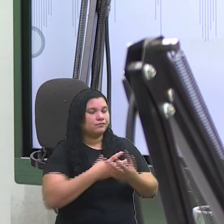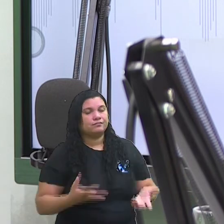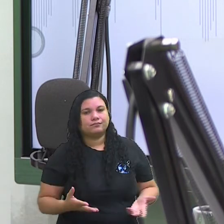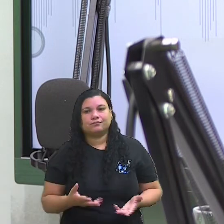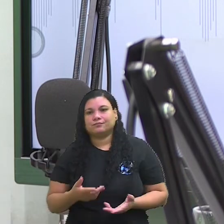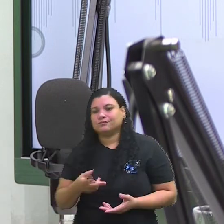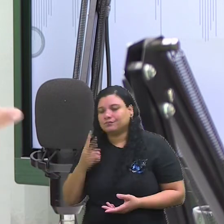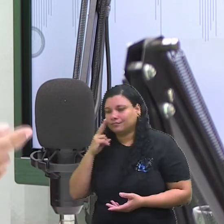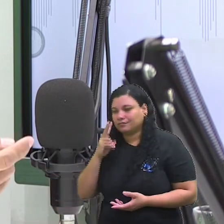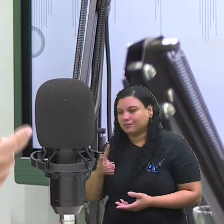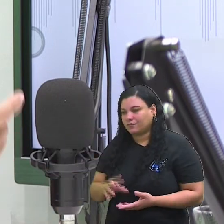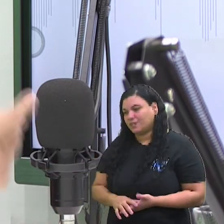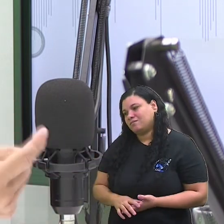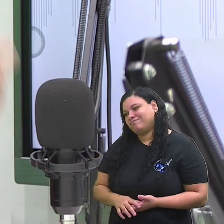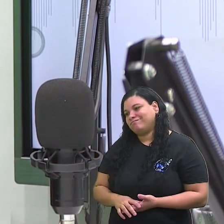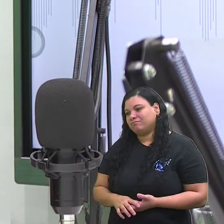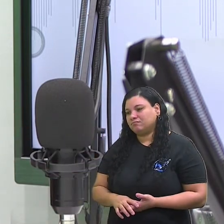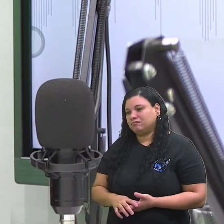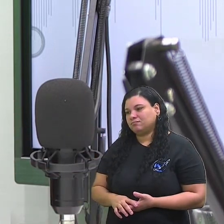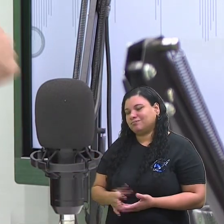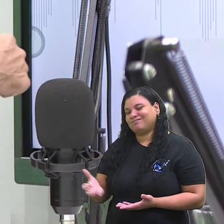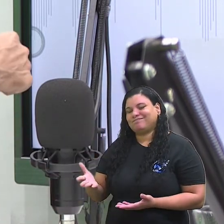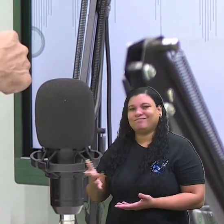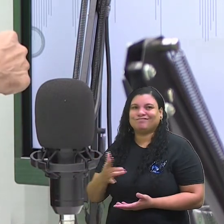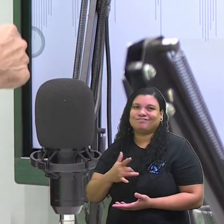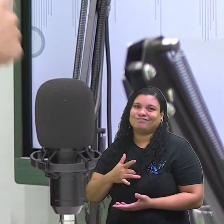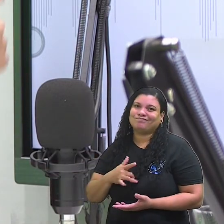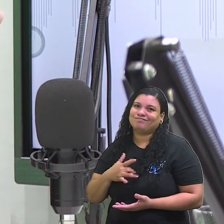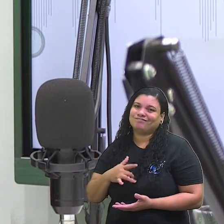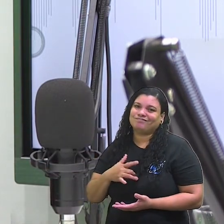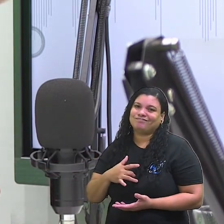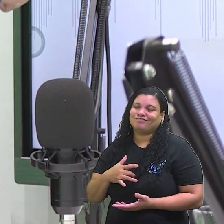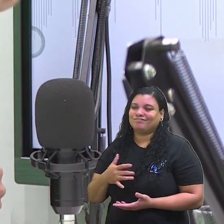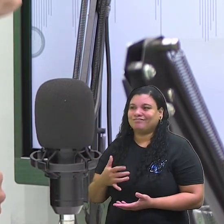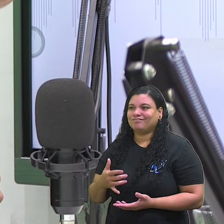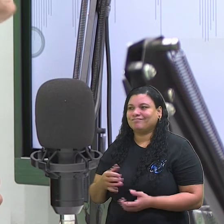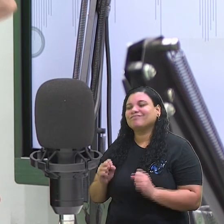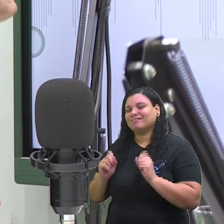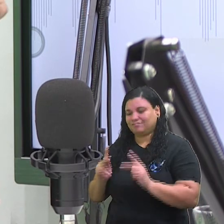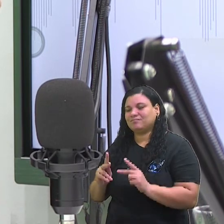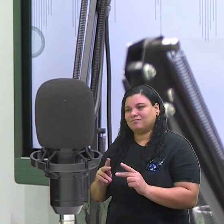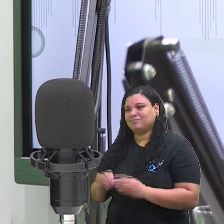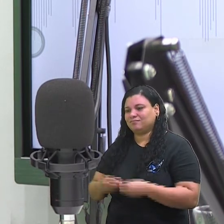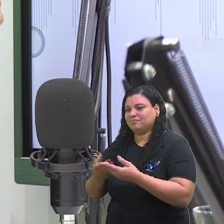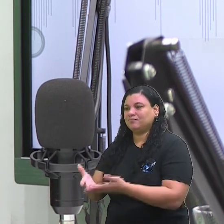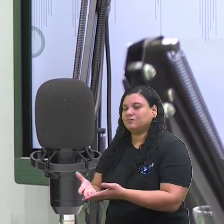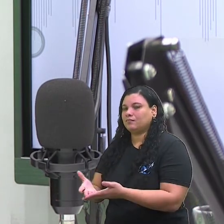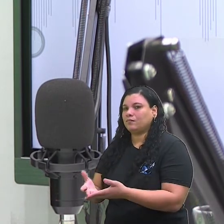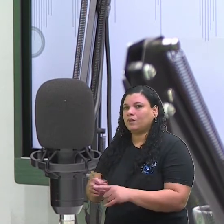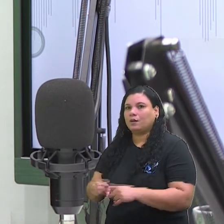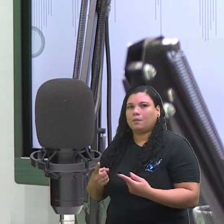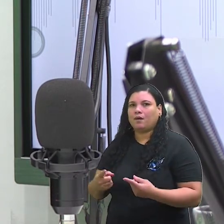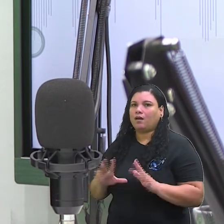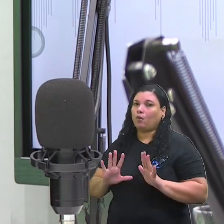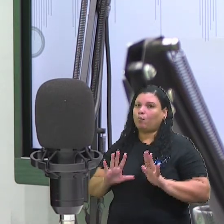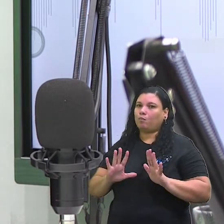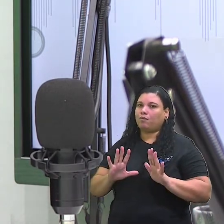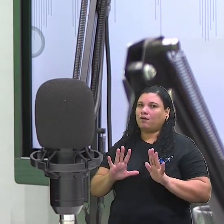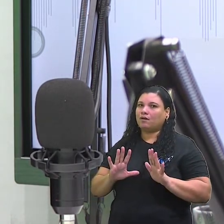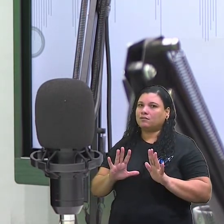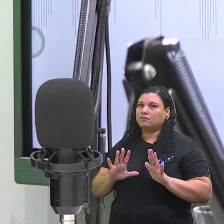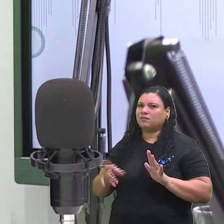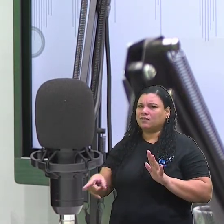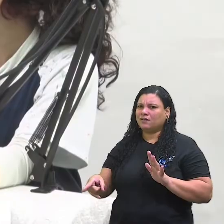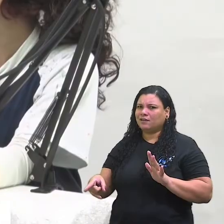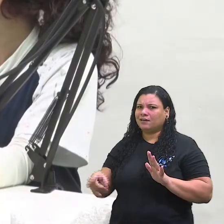de trabalho, gente que não teve educação financeira dentro de casa, porque os pais não ensinaram tais tipos de coisas. Não,